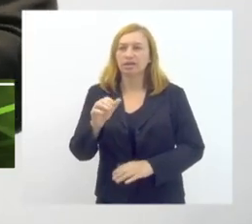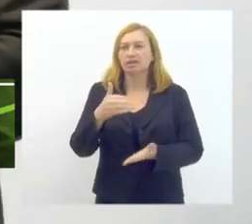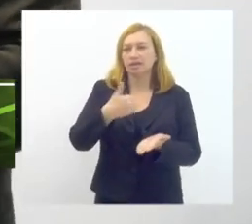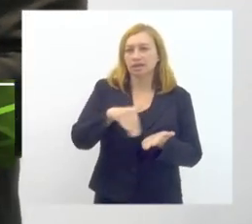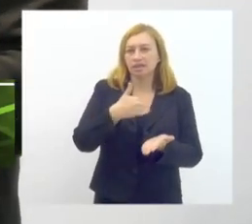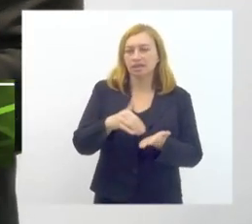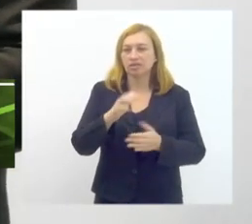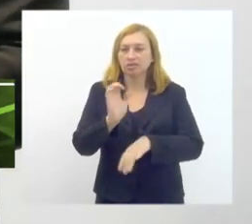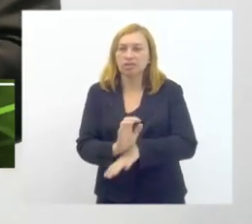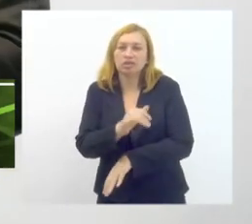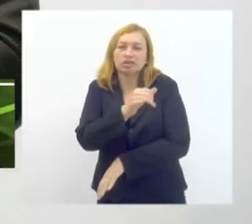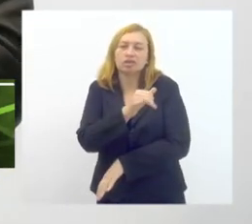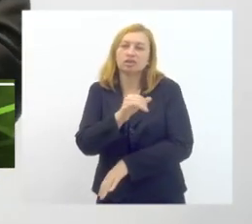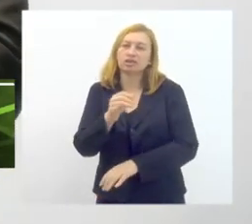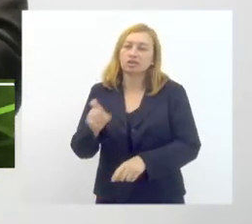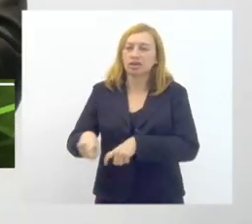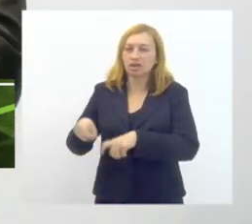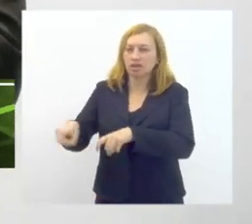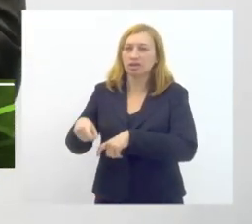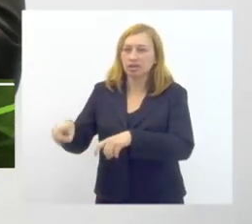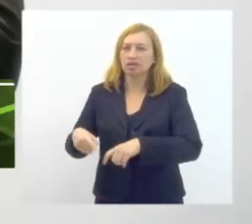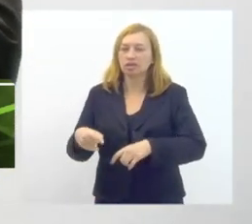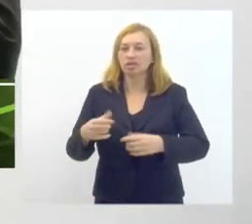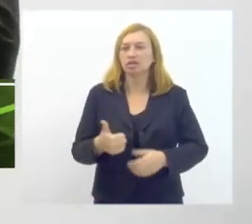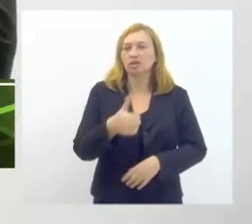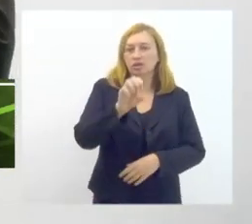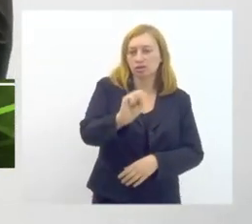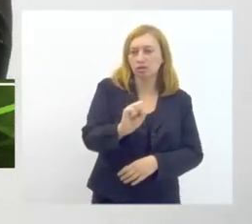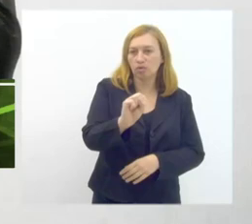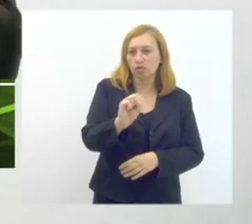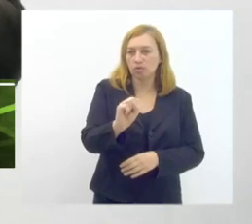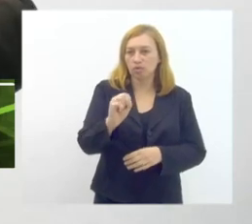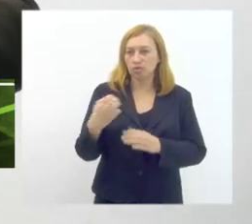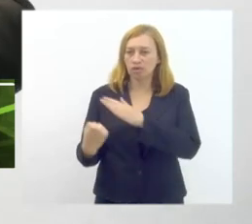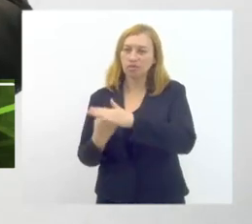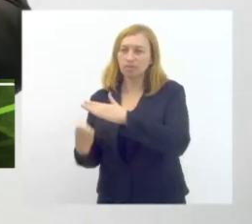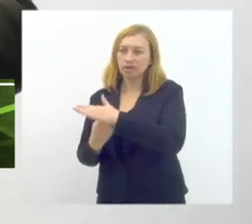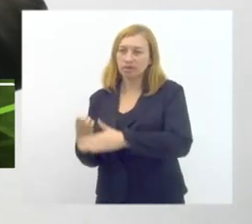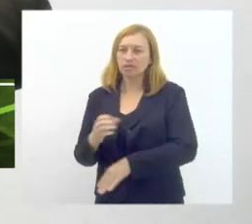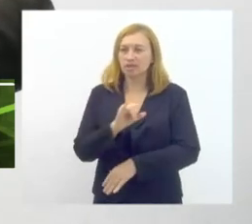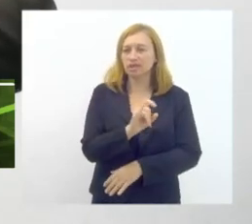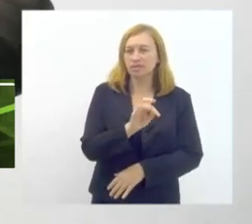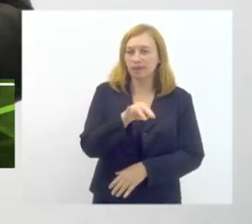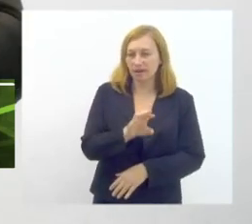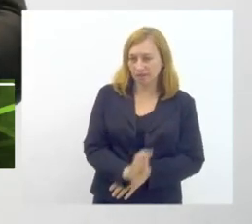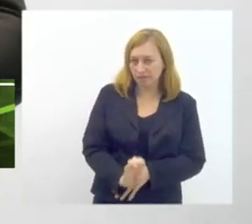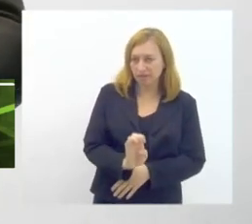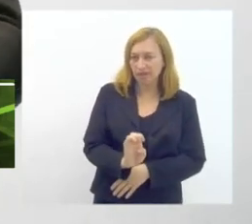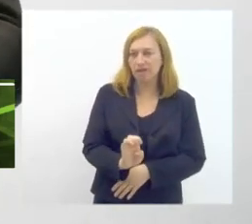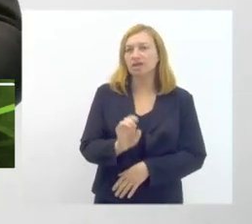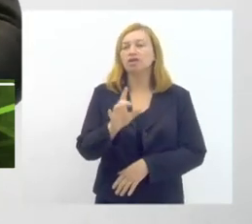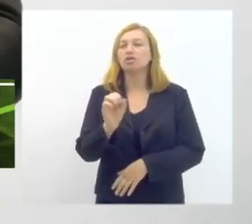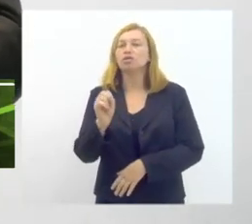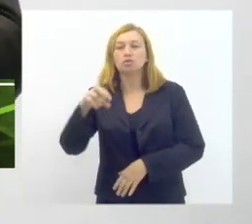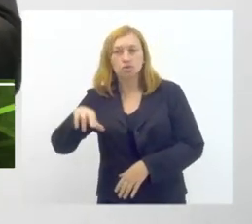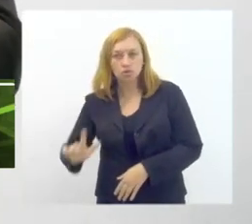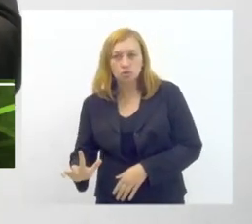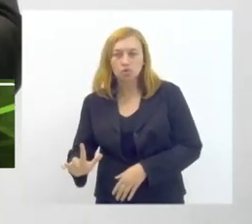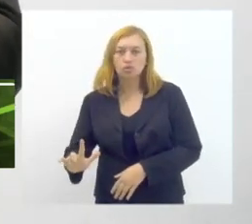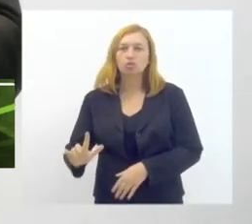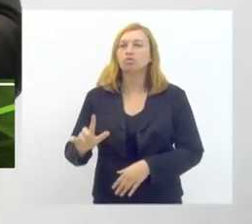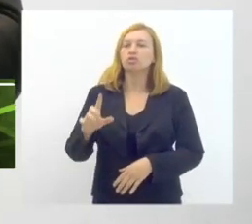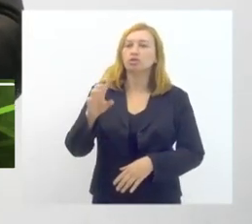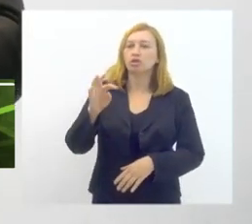Agricultura. Atualmente, a frente parlamentar é composta por 8 consórcios: o SISBAF, o SISSU,